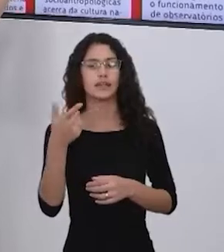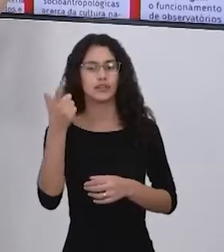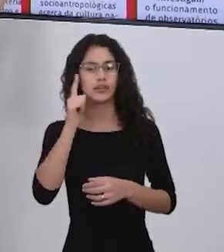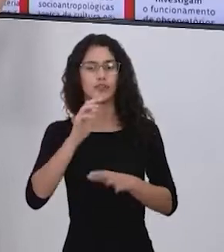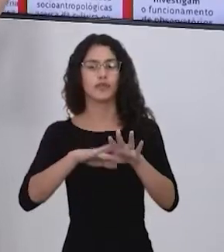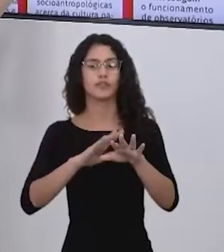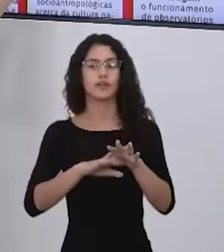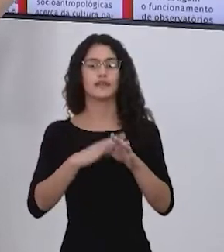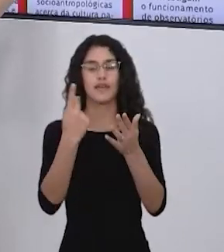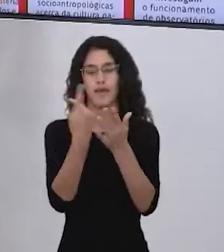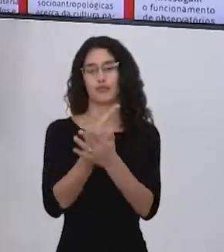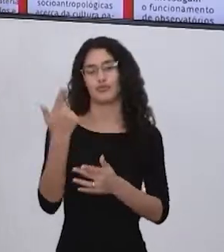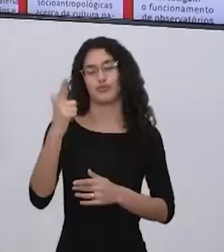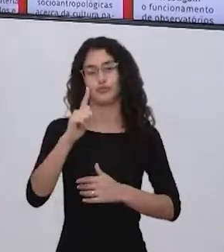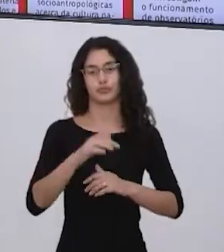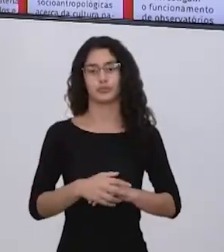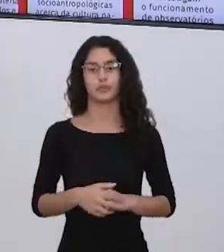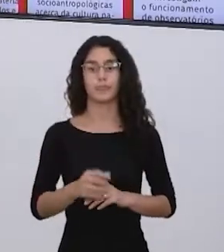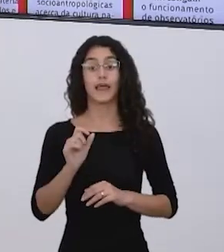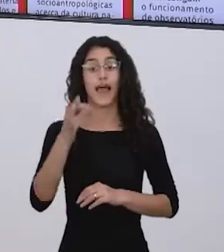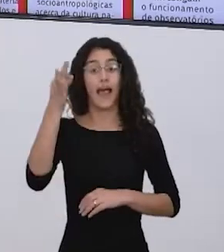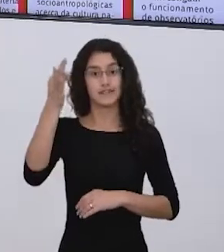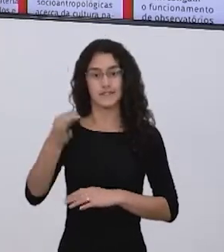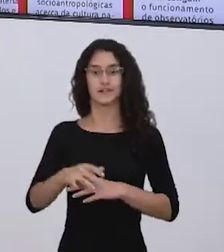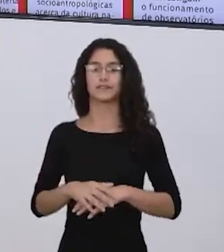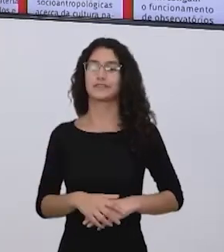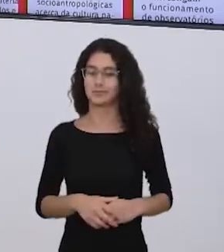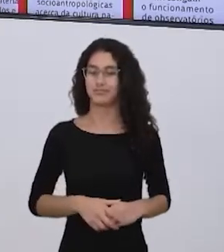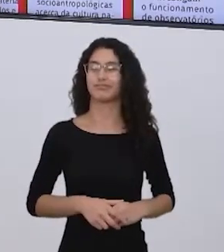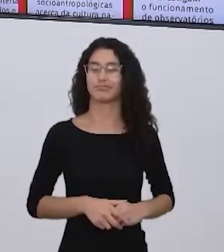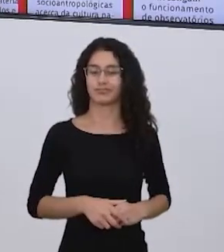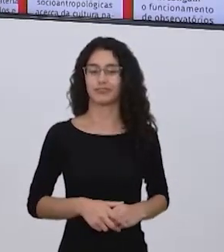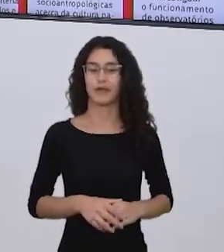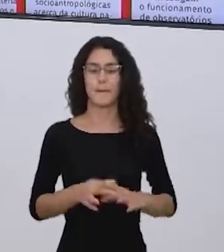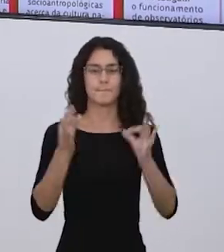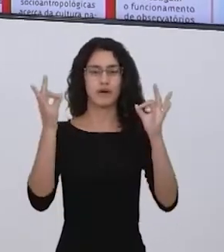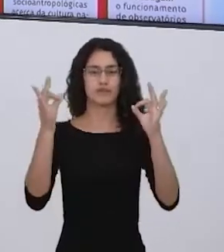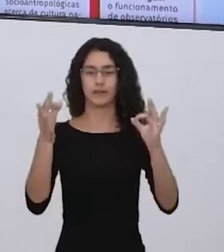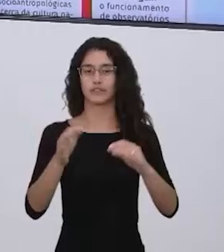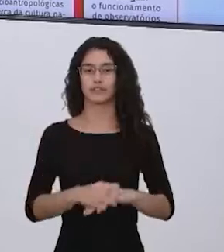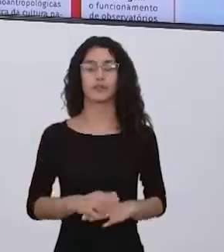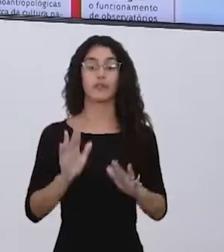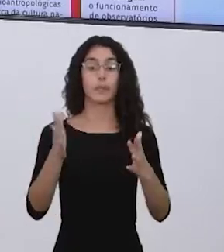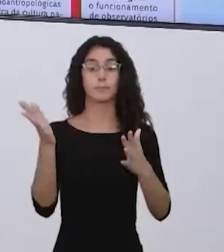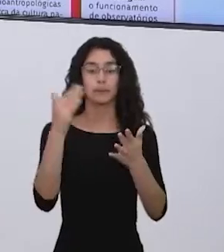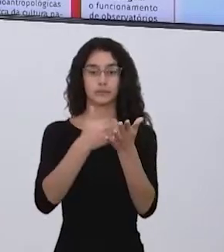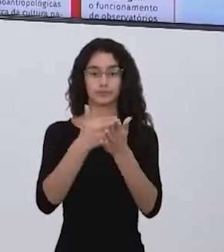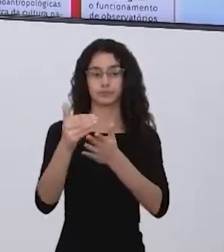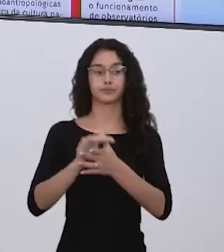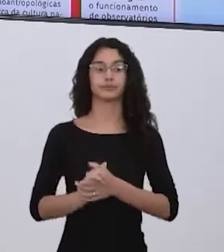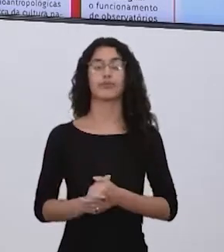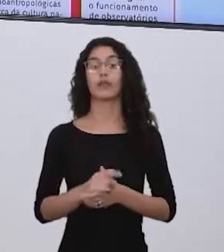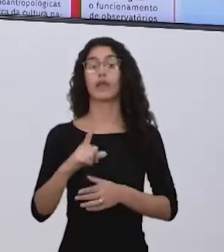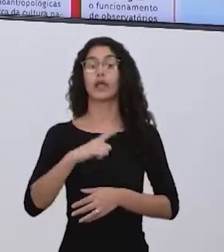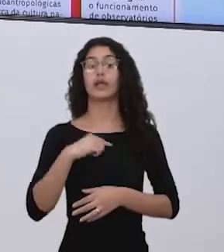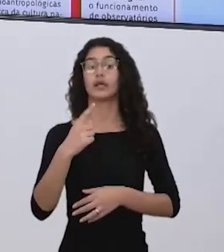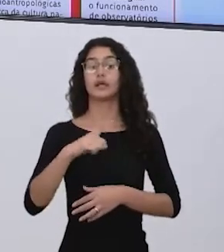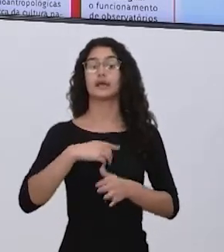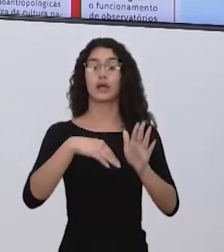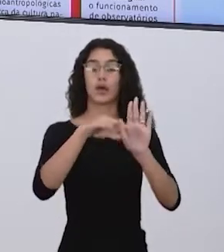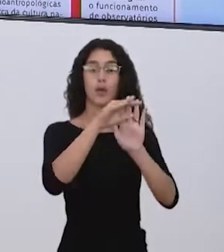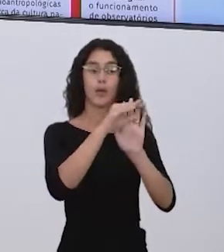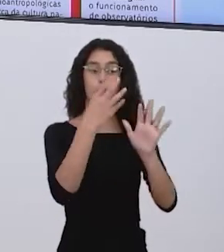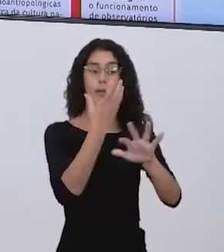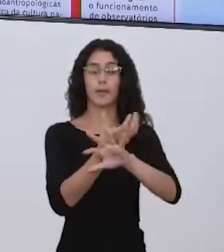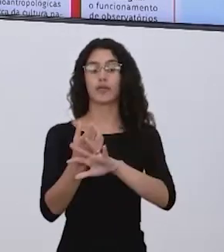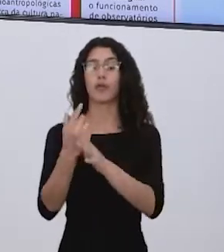eu vou fazer meio errado. Ah, deu certo! Arrasamos! Então, bora lá. Aqui, então, a gente tem os componentes